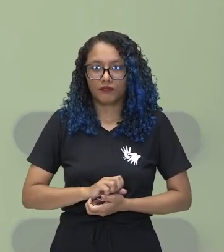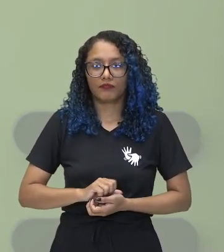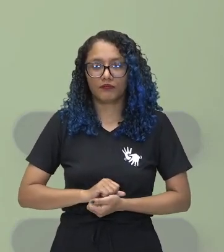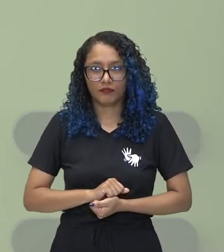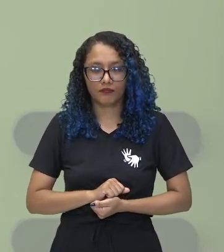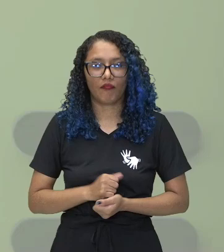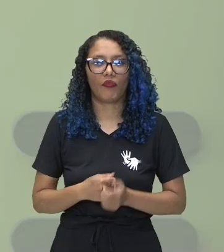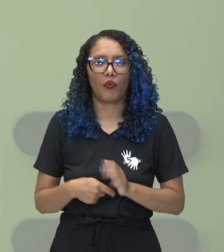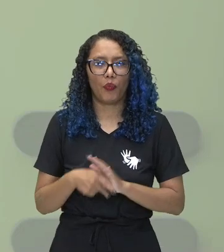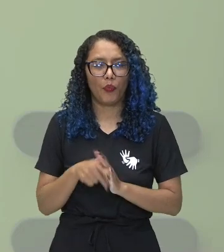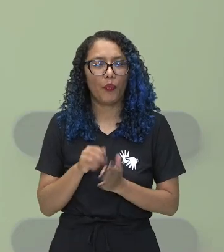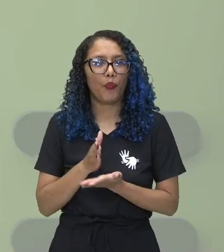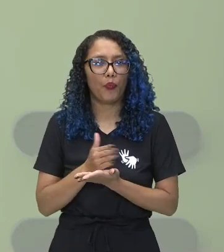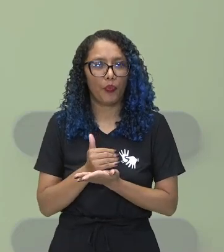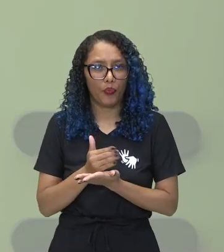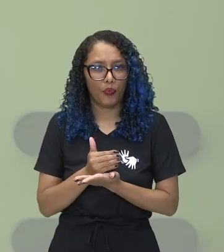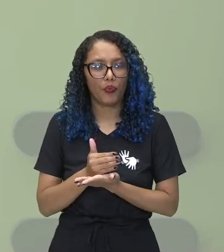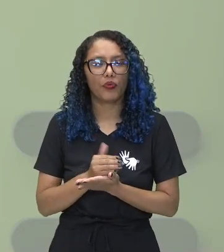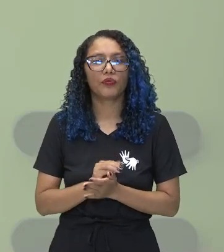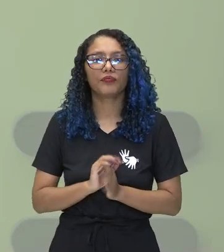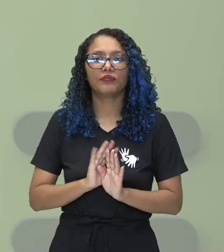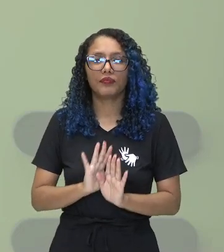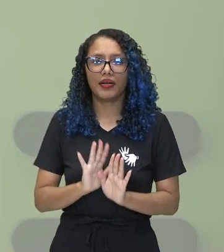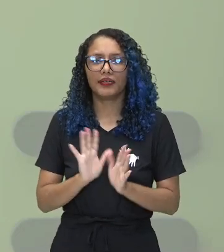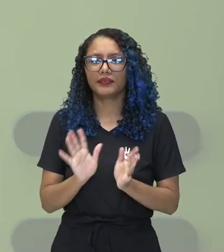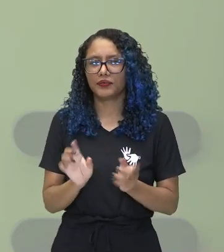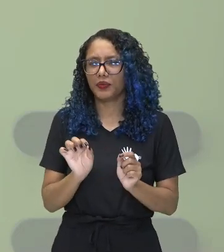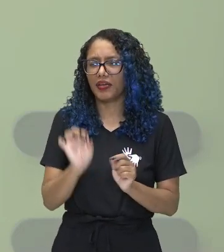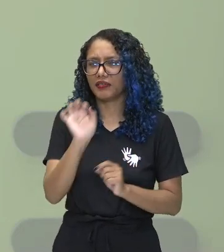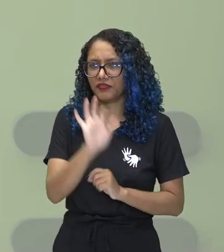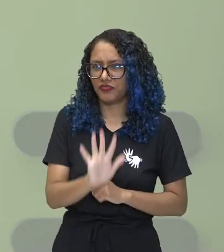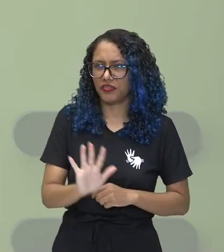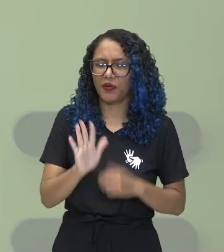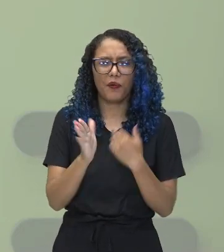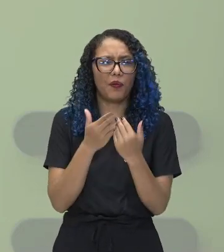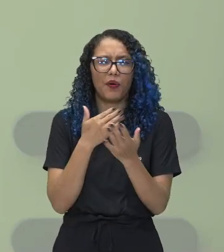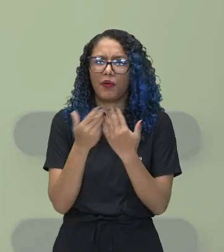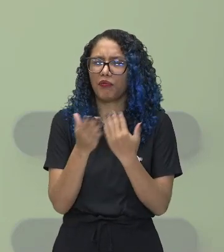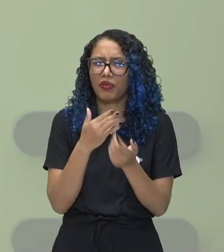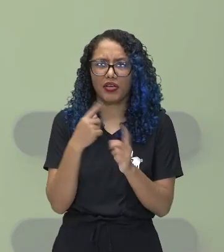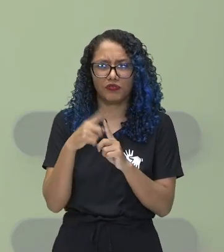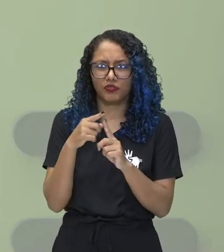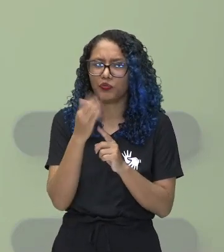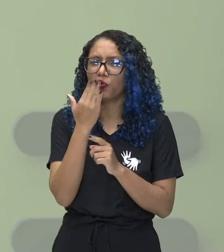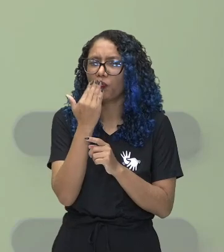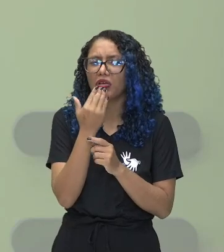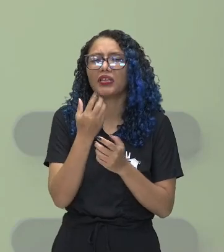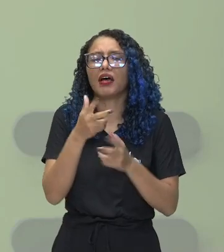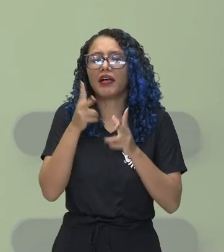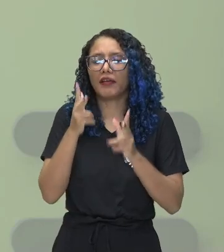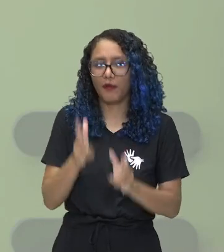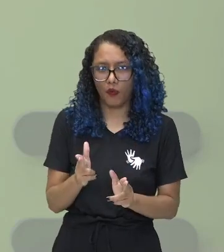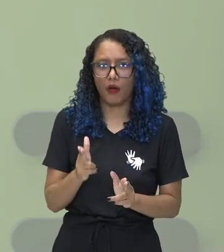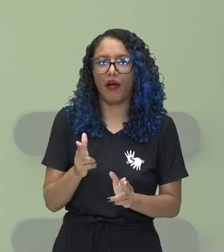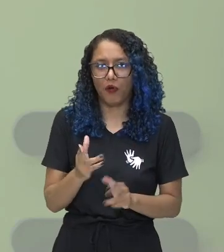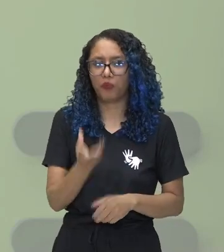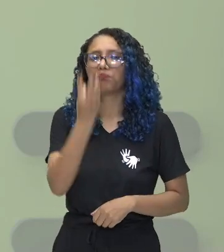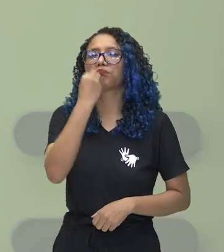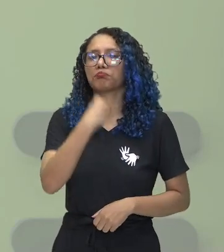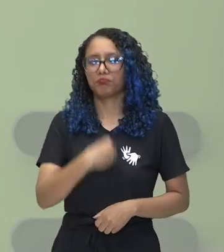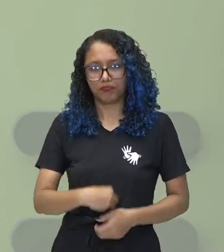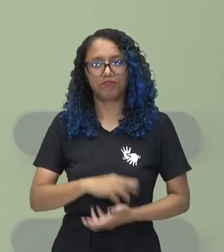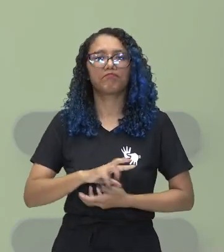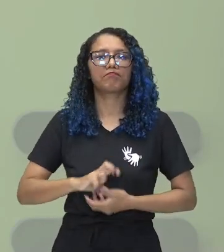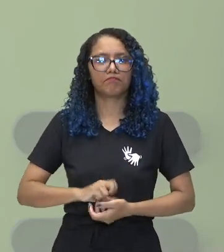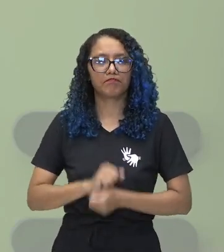pedaço de bolo, mas isso é uma representação genérica. Qualquer alimento vai passar por esse mesmo mecanismo. Se você não conseguiu